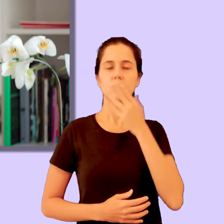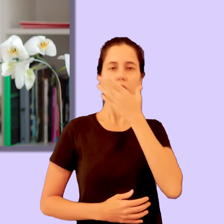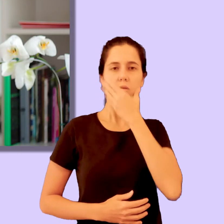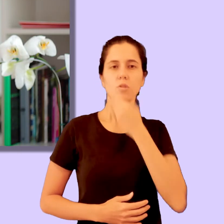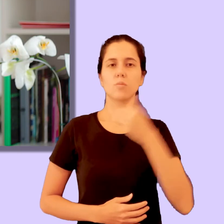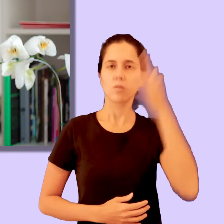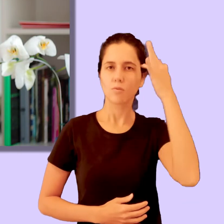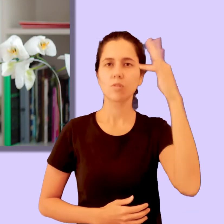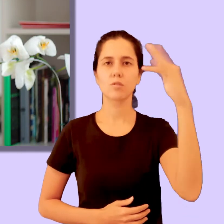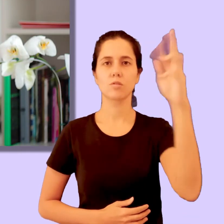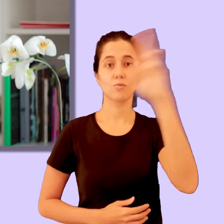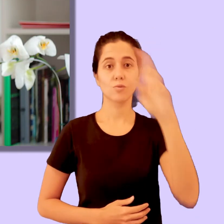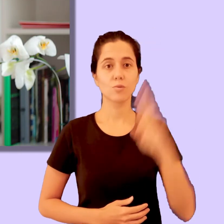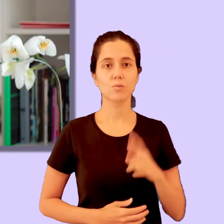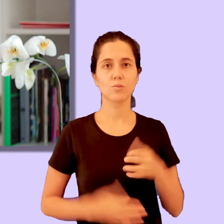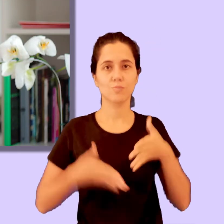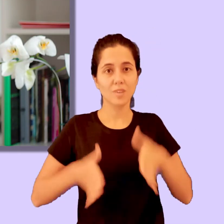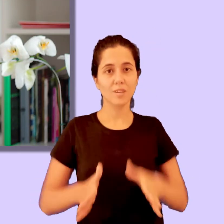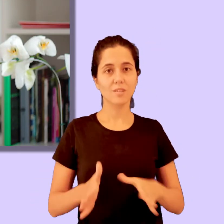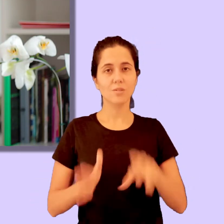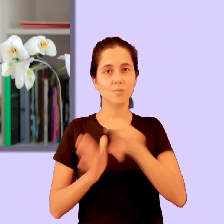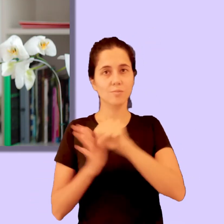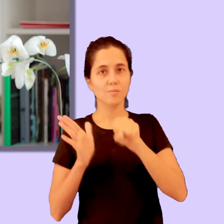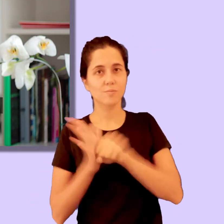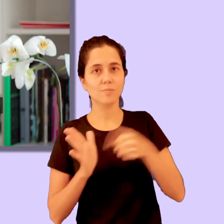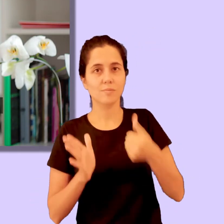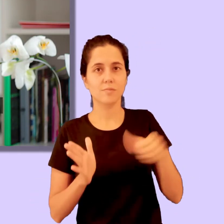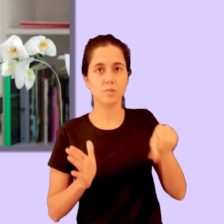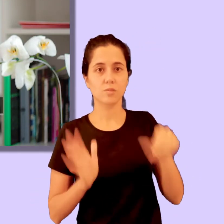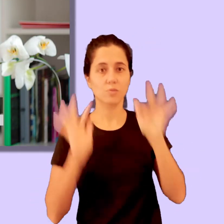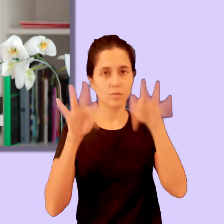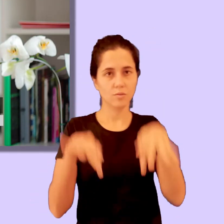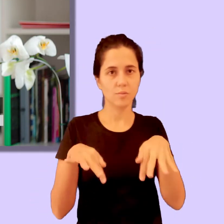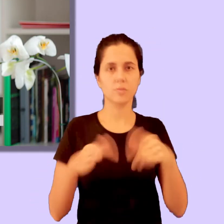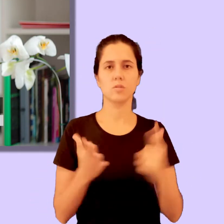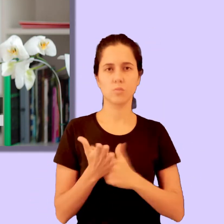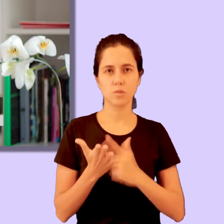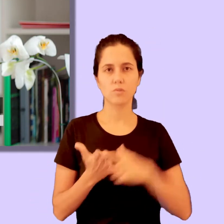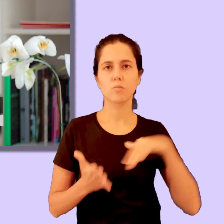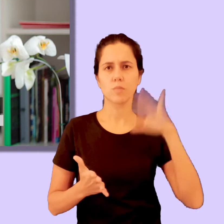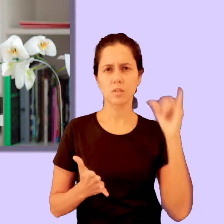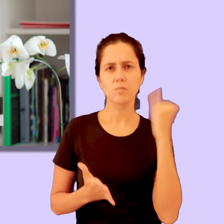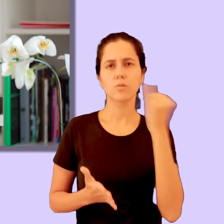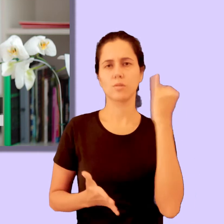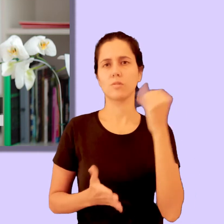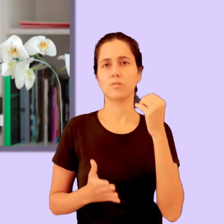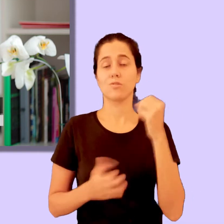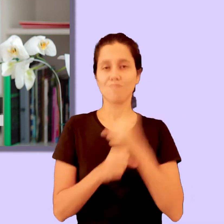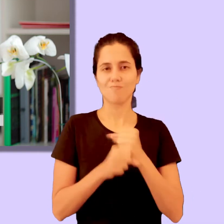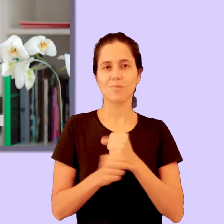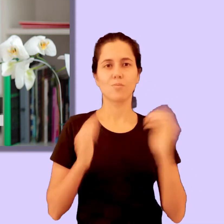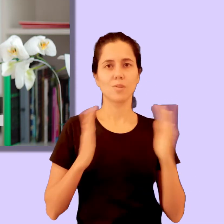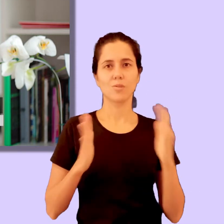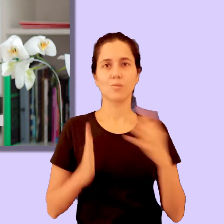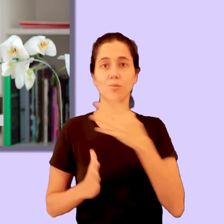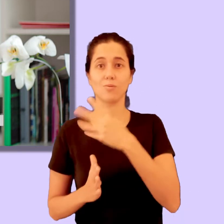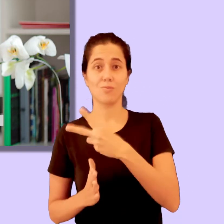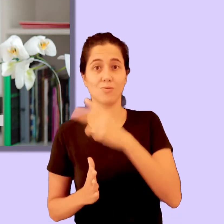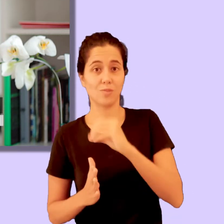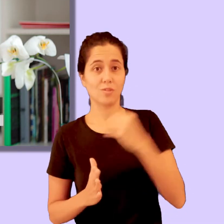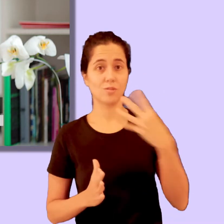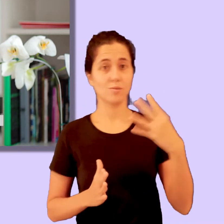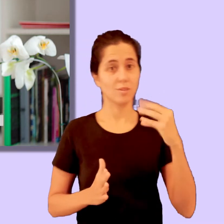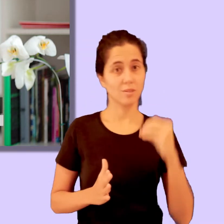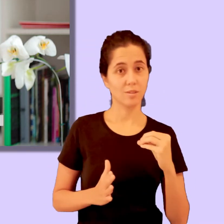Bakhtin é um filósofo russo, nascido no final do século XIX, cuja obra de maior